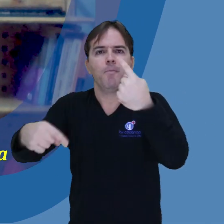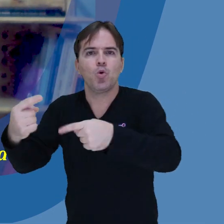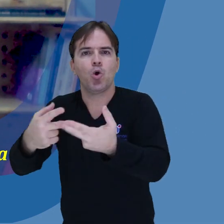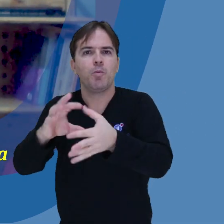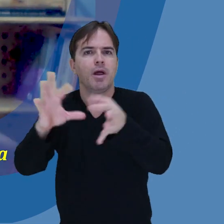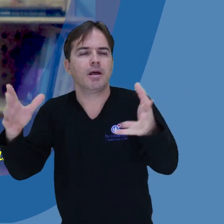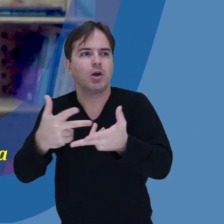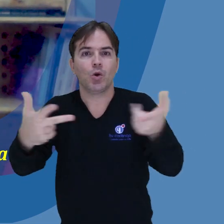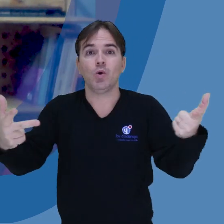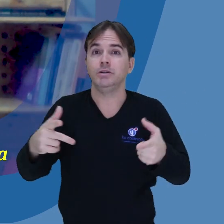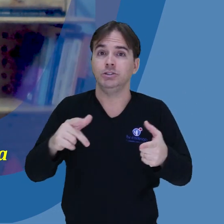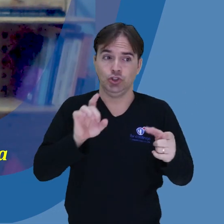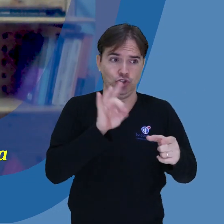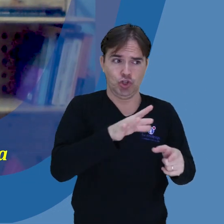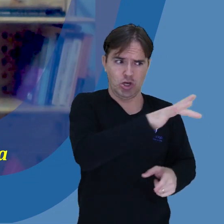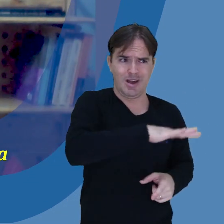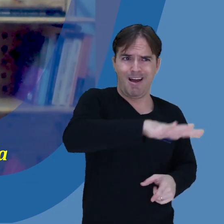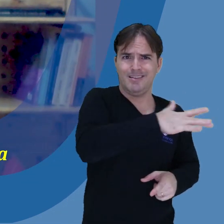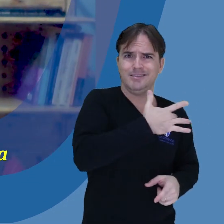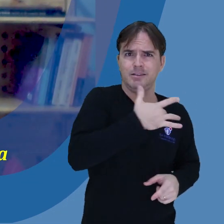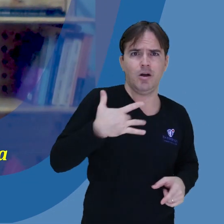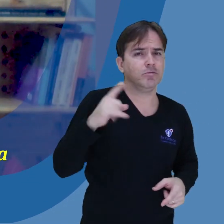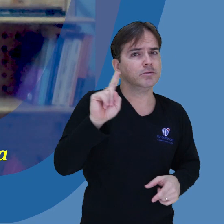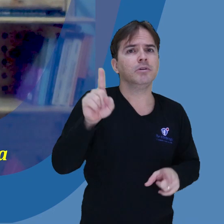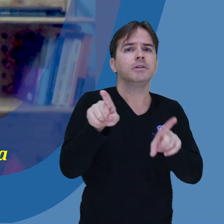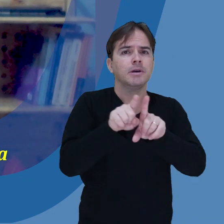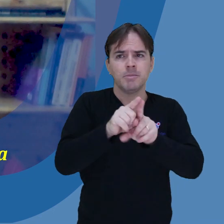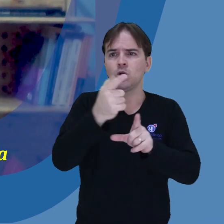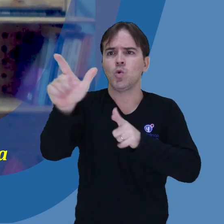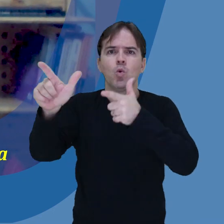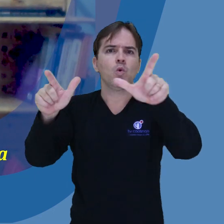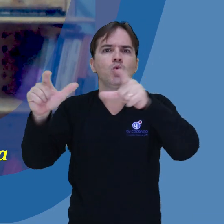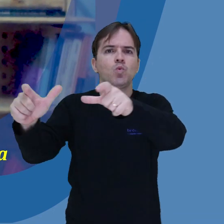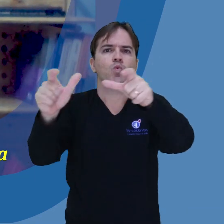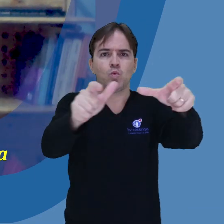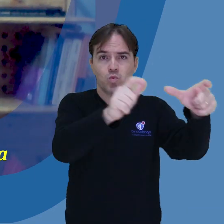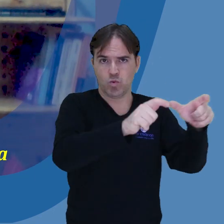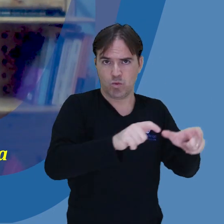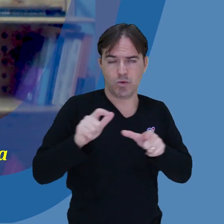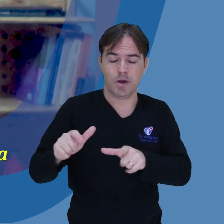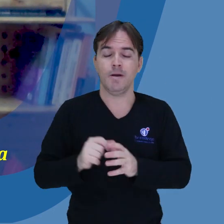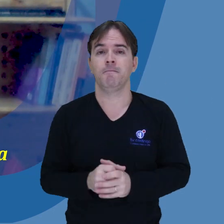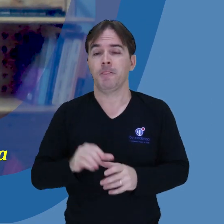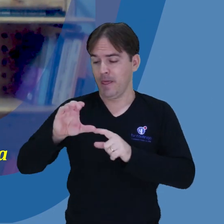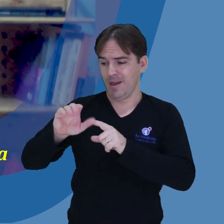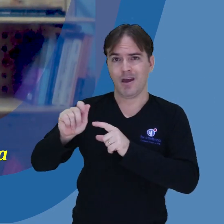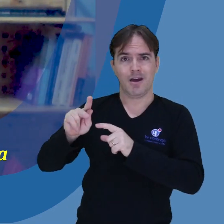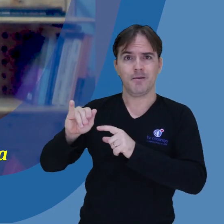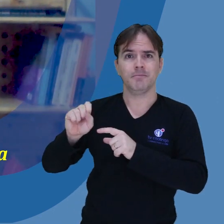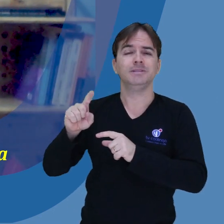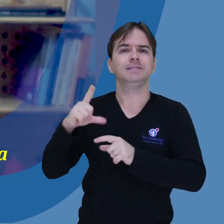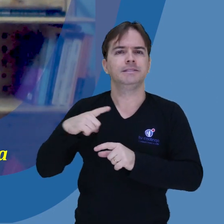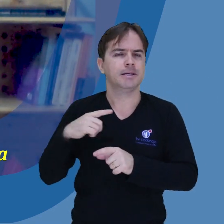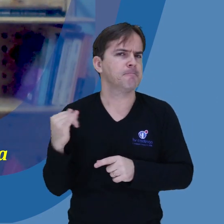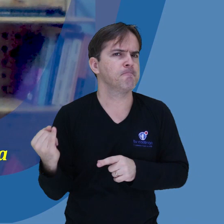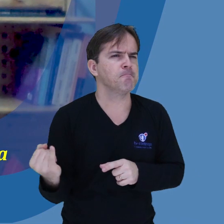públicas também, para além da rede de saúde. Pegando a referência dos CAPS, que tem uma certa função estratégica